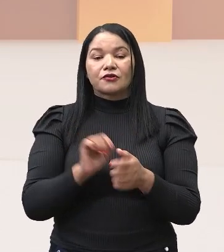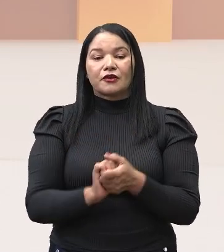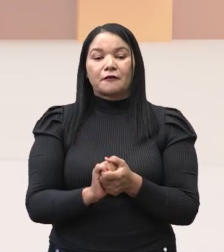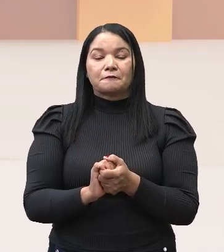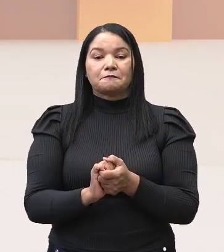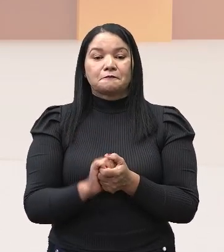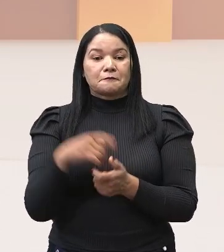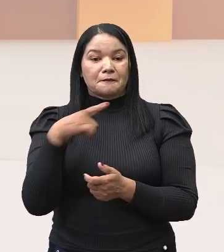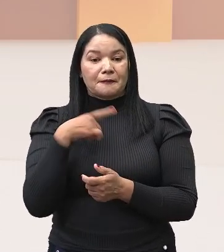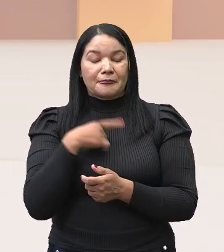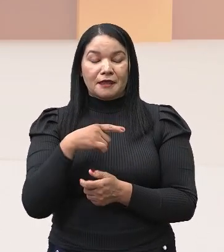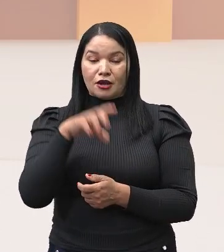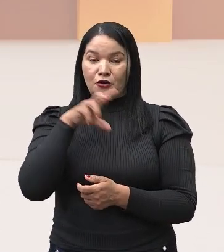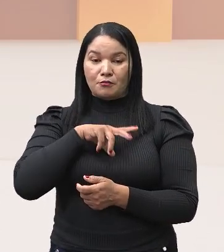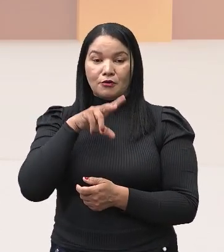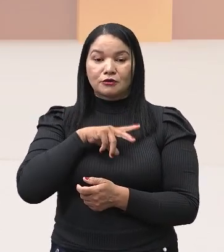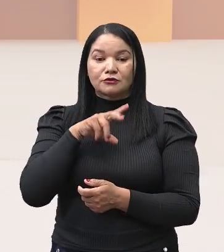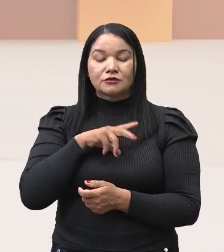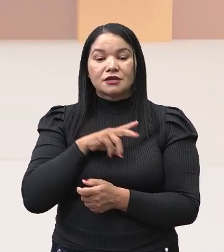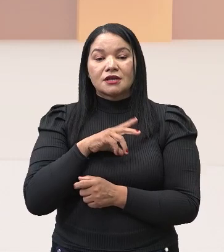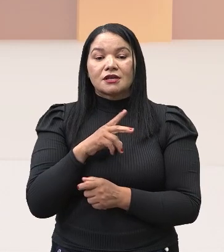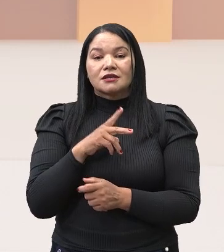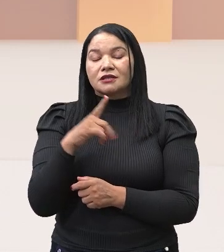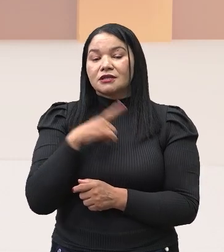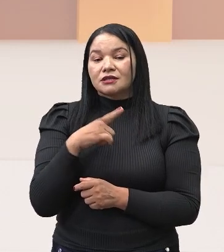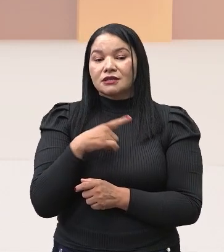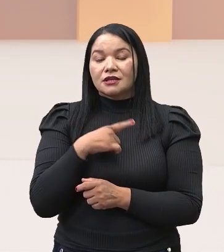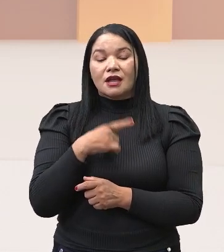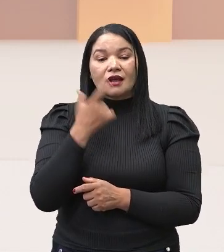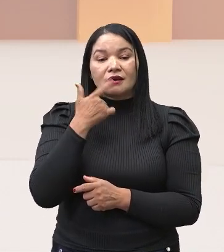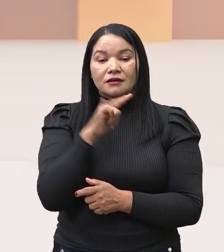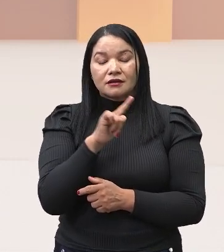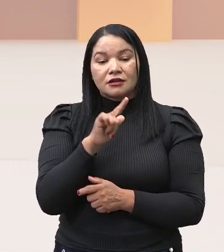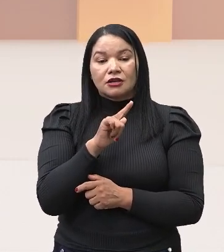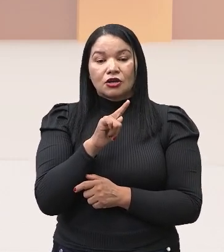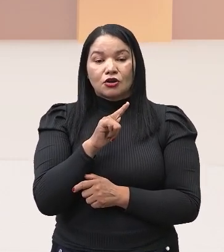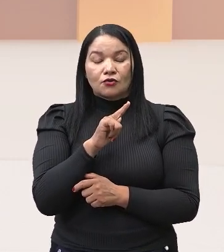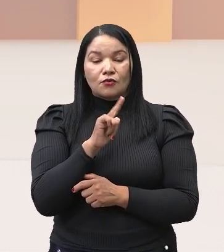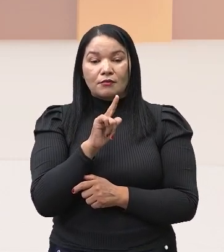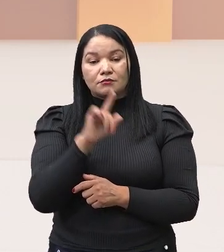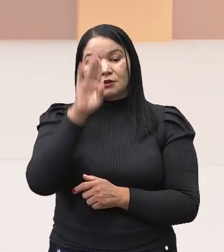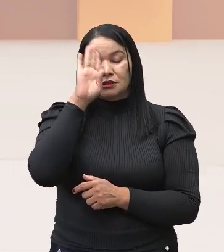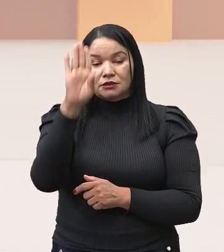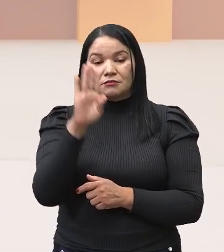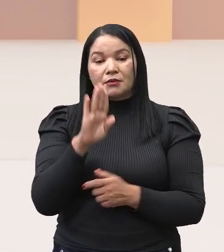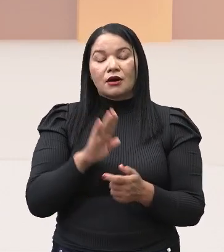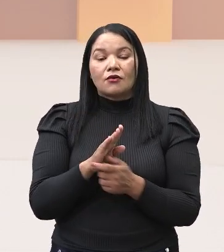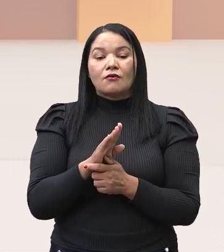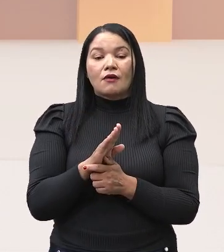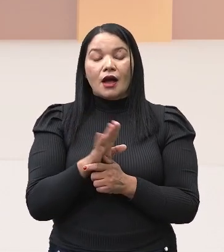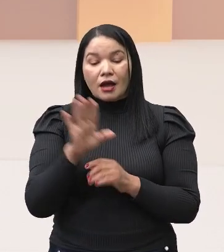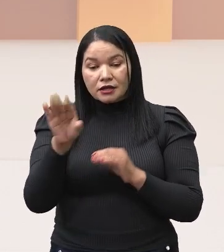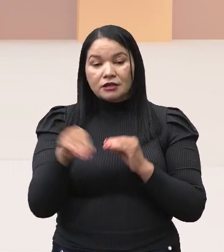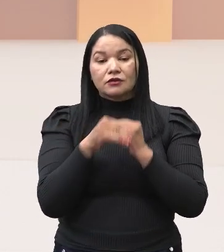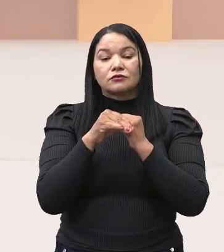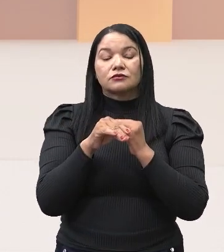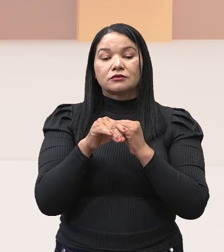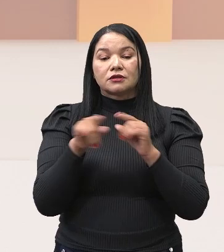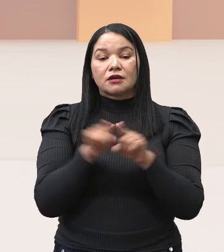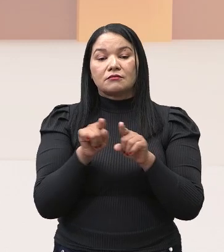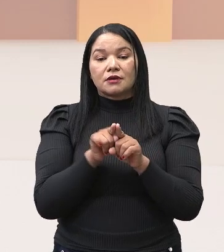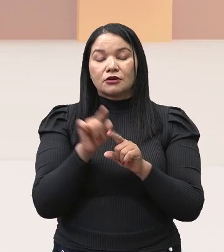do português, da língua portuguesa ser o idioma oficial, eles vão trazer consigo